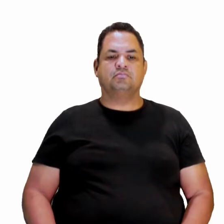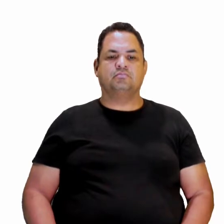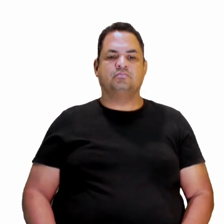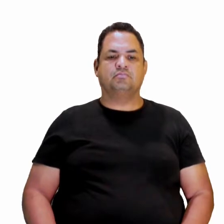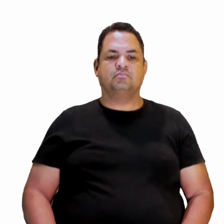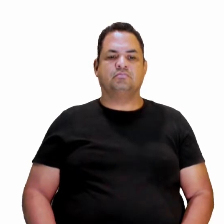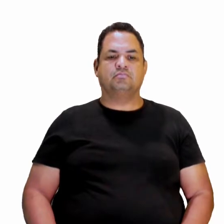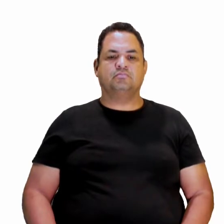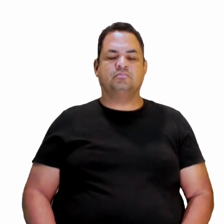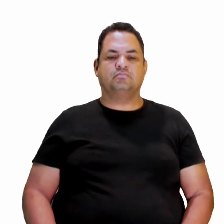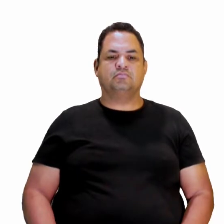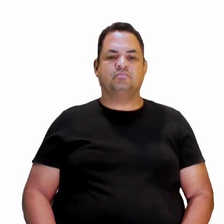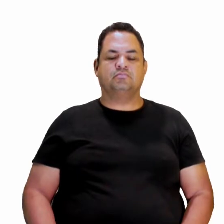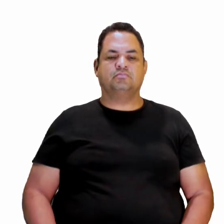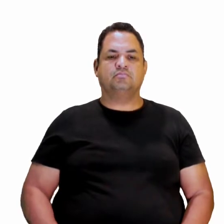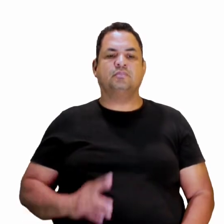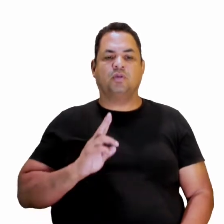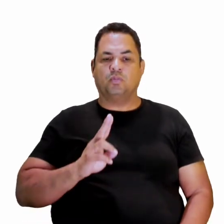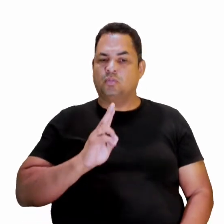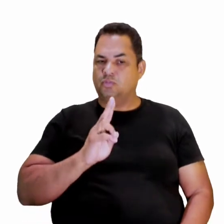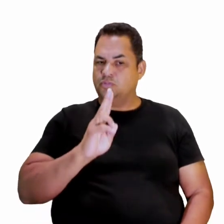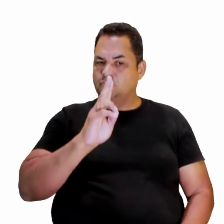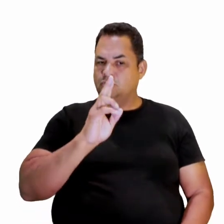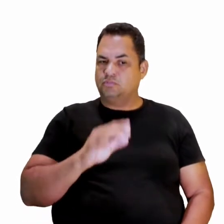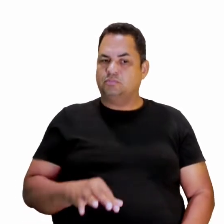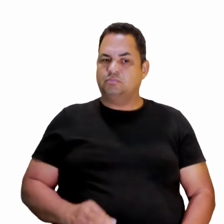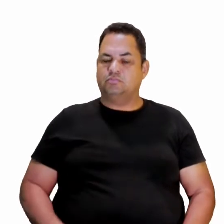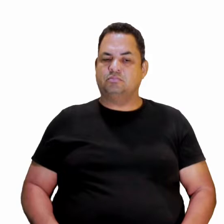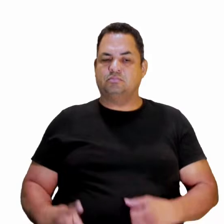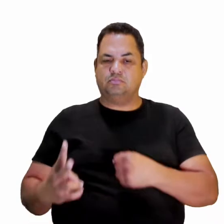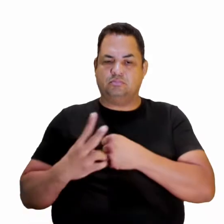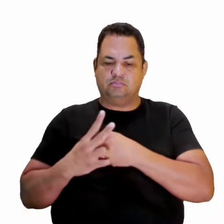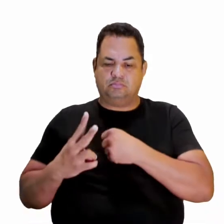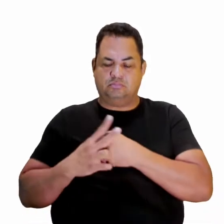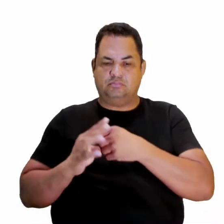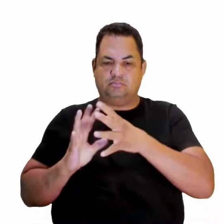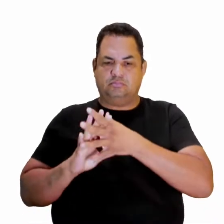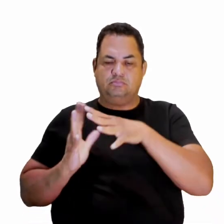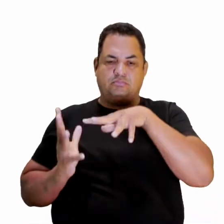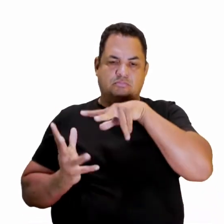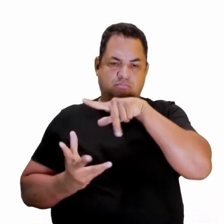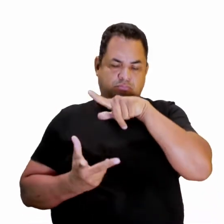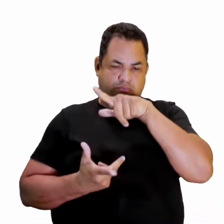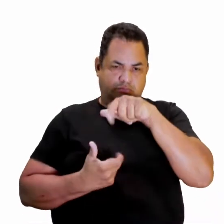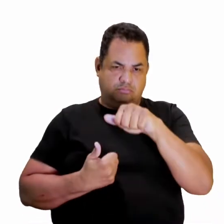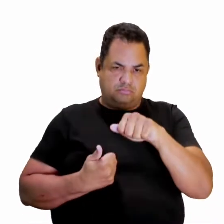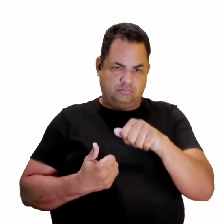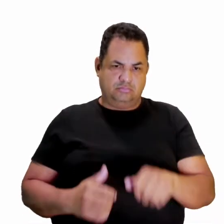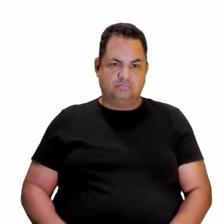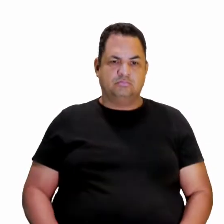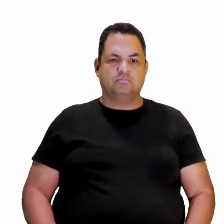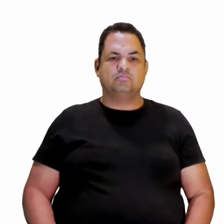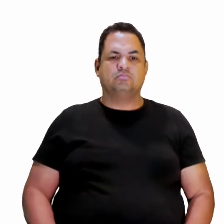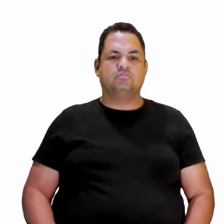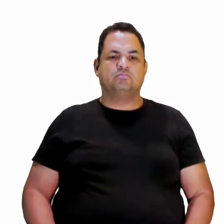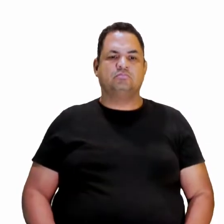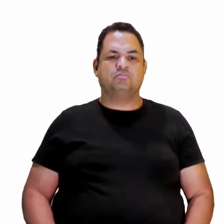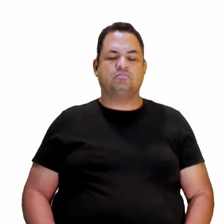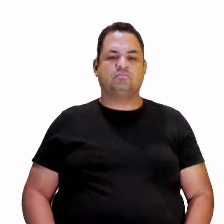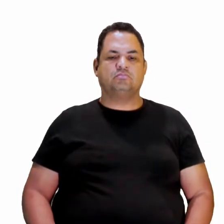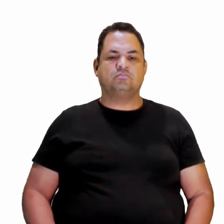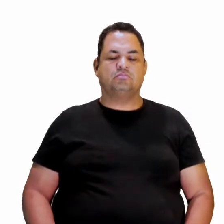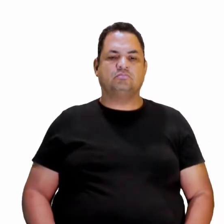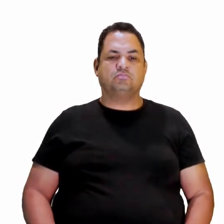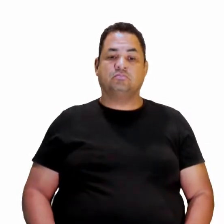conserve our planet, para conservar nosso planeta? Essa, por enquanto, foi a única